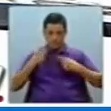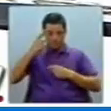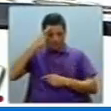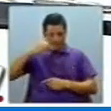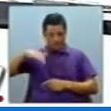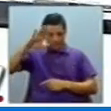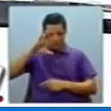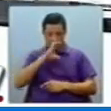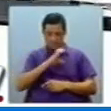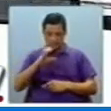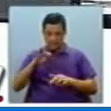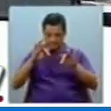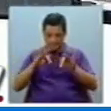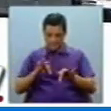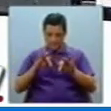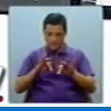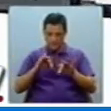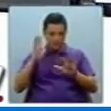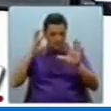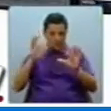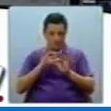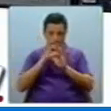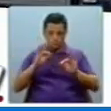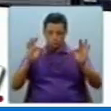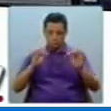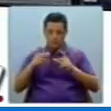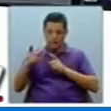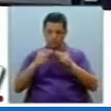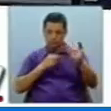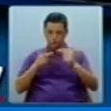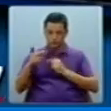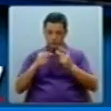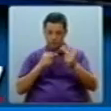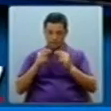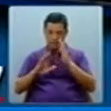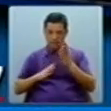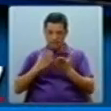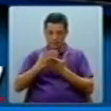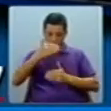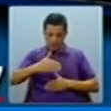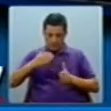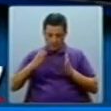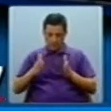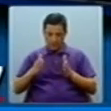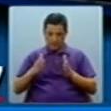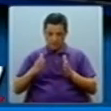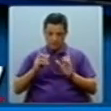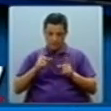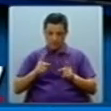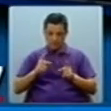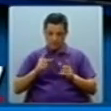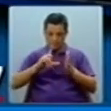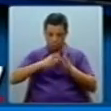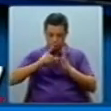científica. Para terminar, a música de uma estrela. Eu vou apresentar a Caixa de Música da Alma, que é um projeto